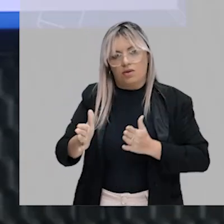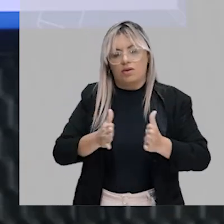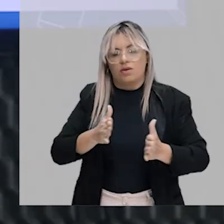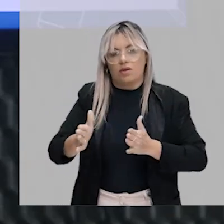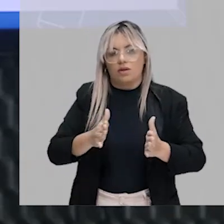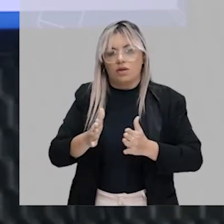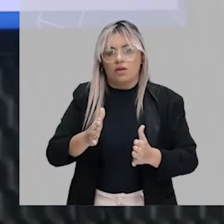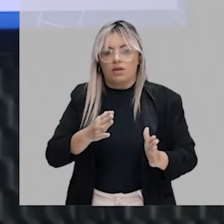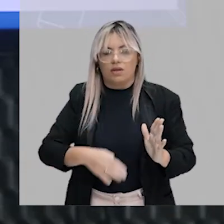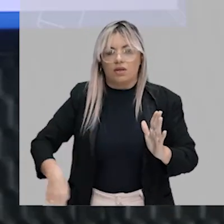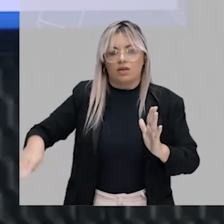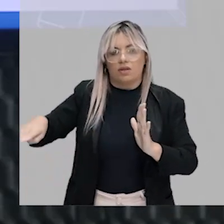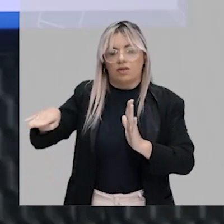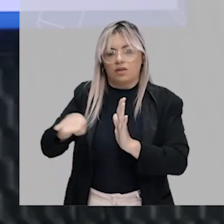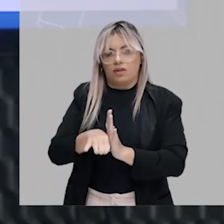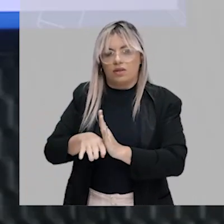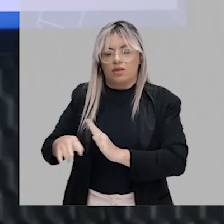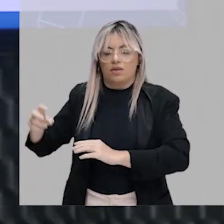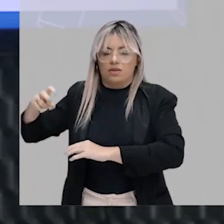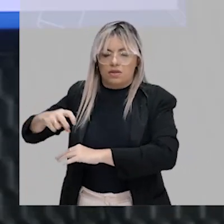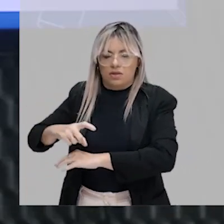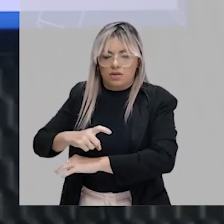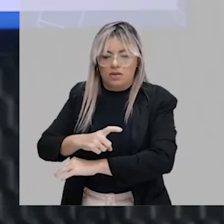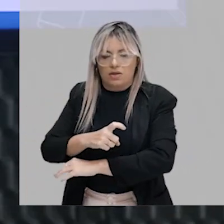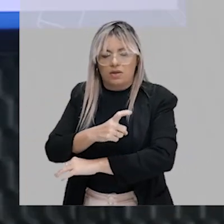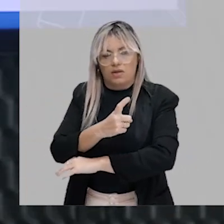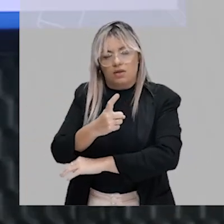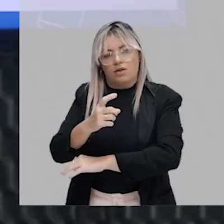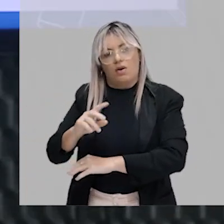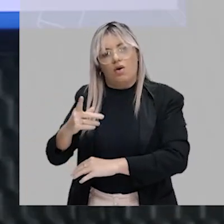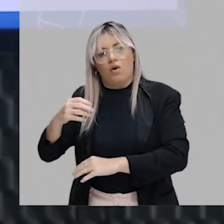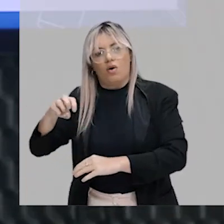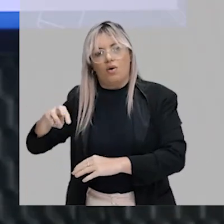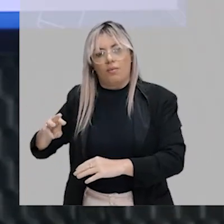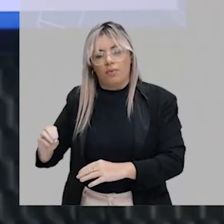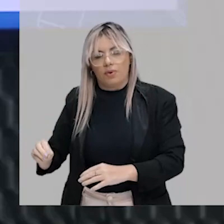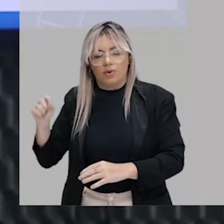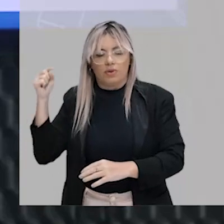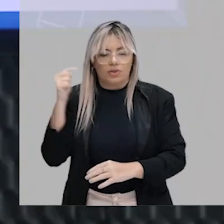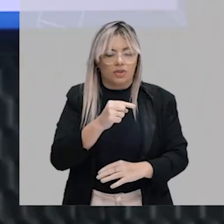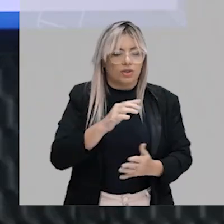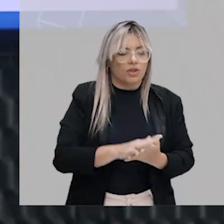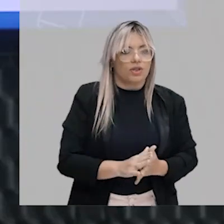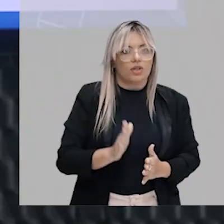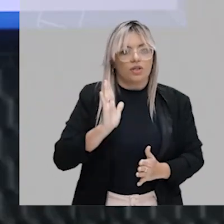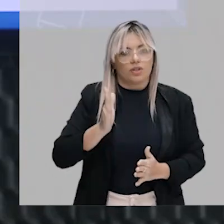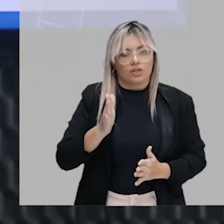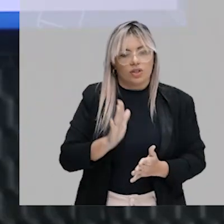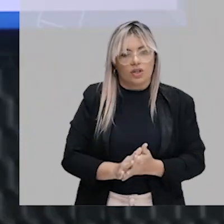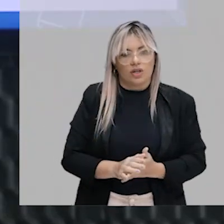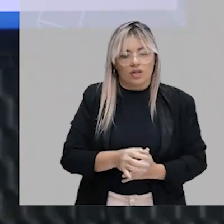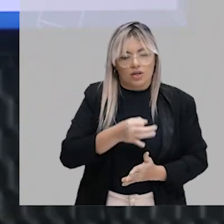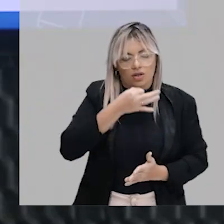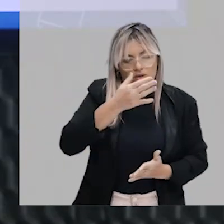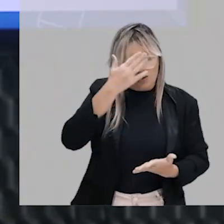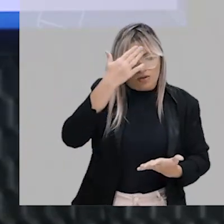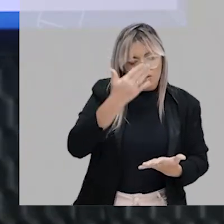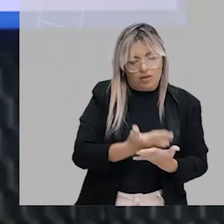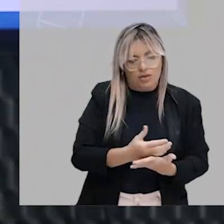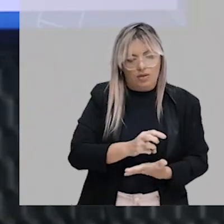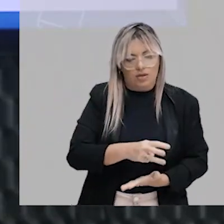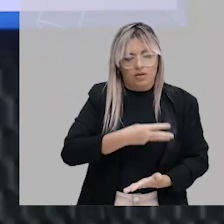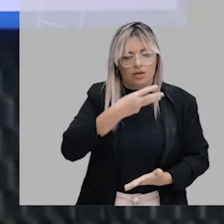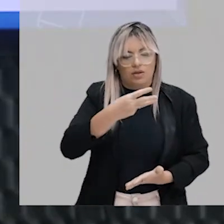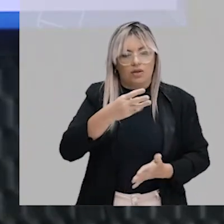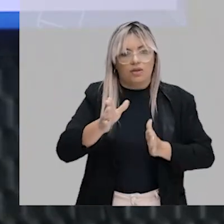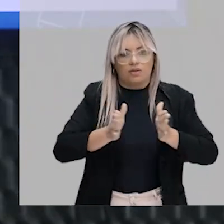os Homo sapiens sapiens. E na visão de Comte, a evolução do pensamento se deu apenas em 3 etapas, ou 3